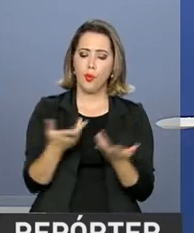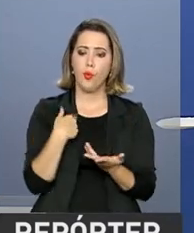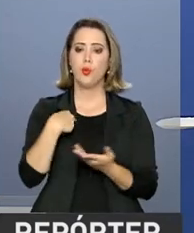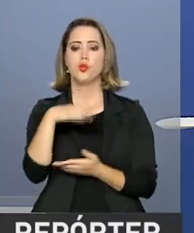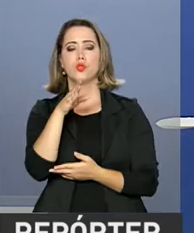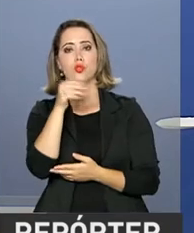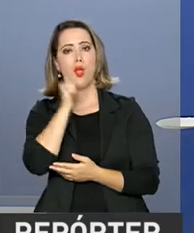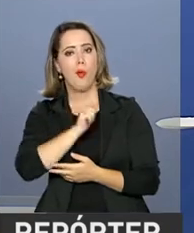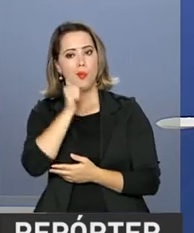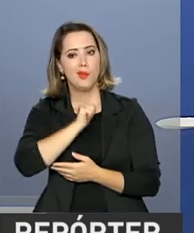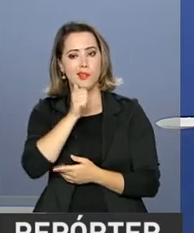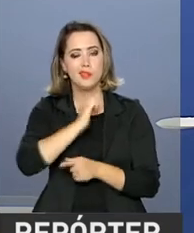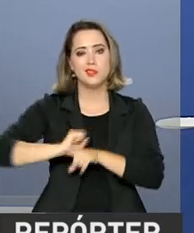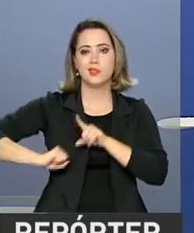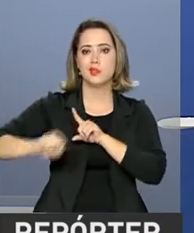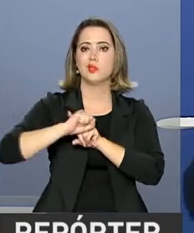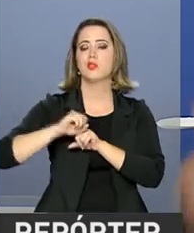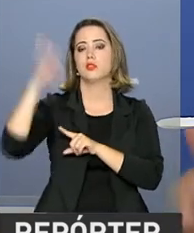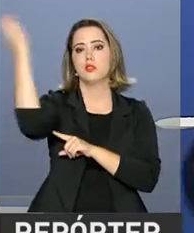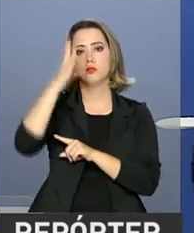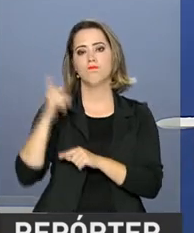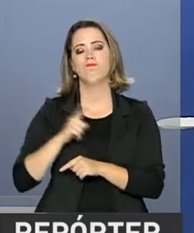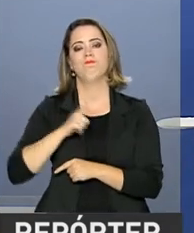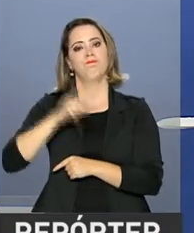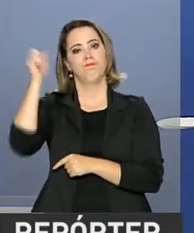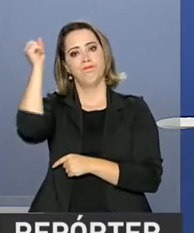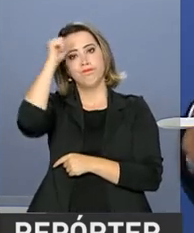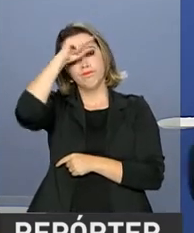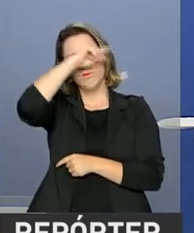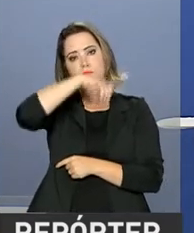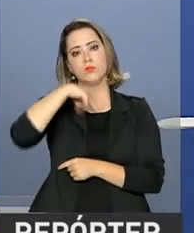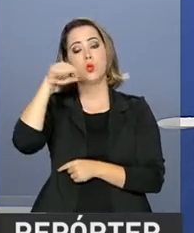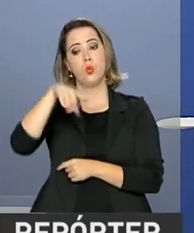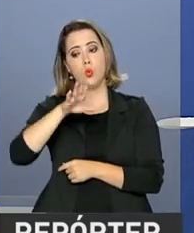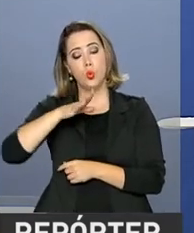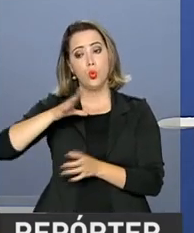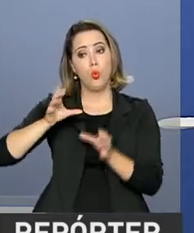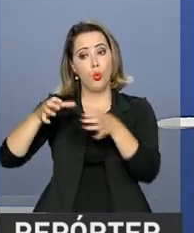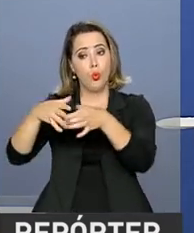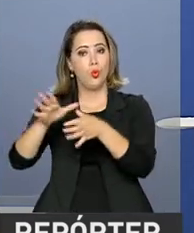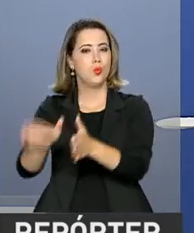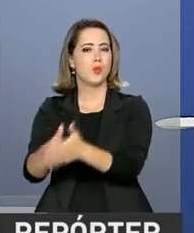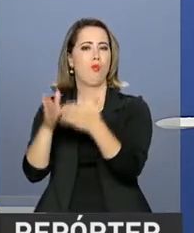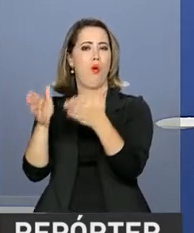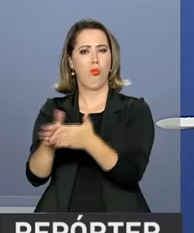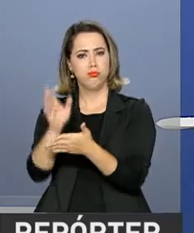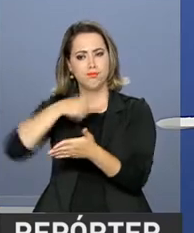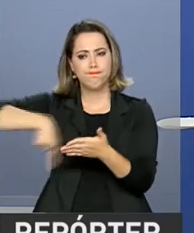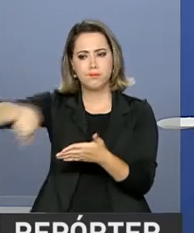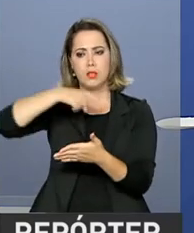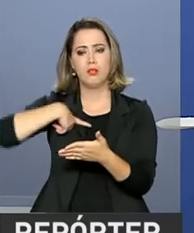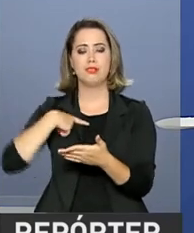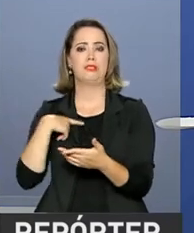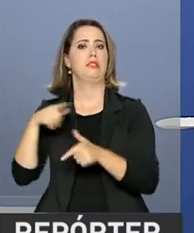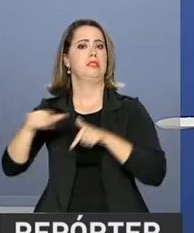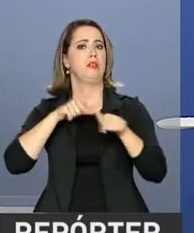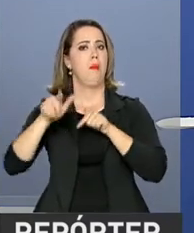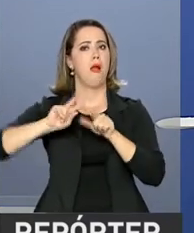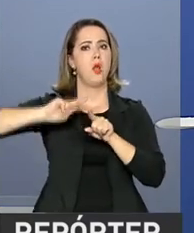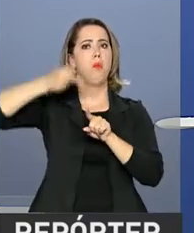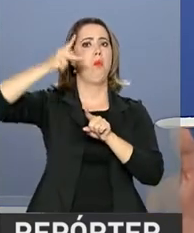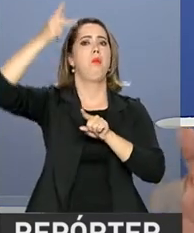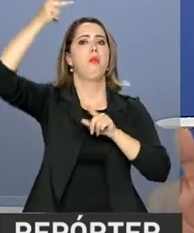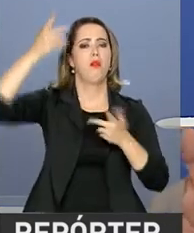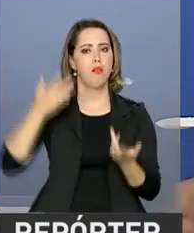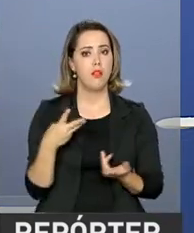sociedade brasileira da dificuldade que ela tem sobretudo nas camadas mais pobres ao realizar uma dupla jornada de trabalho